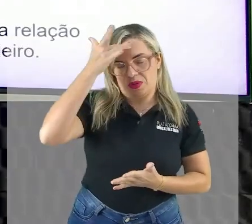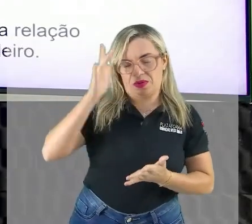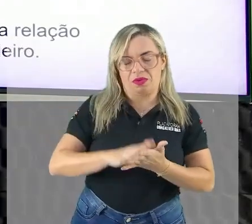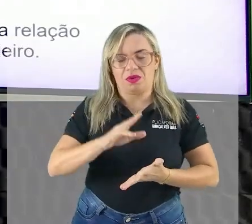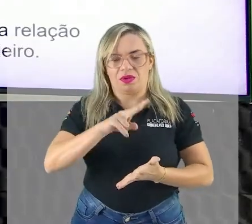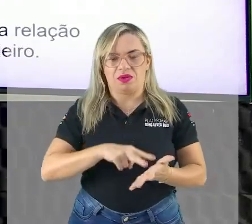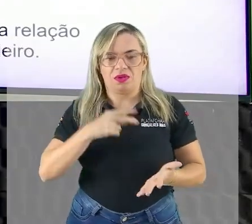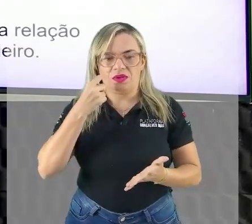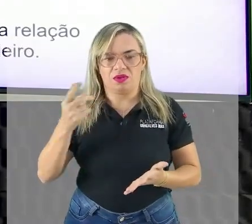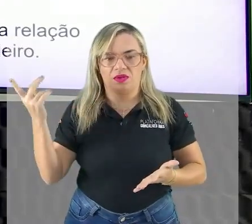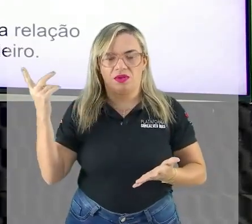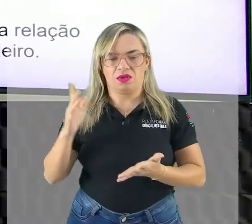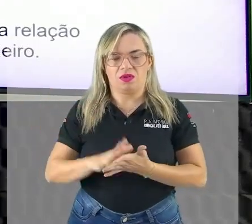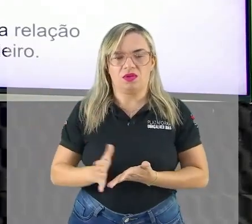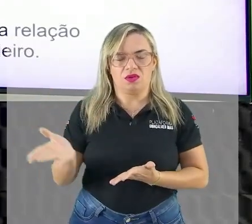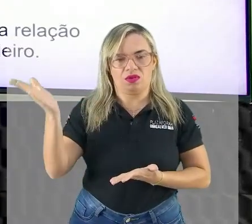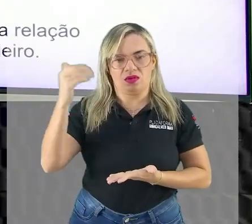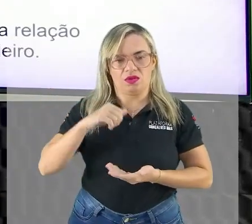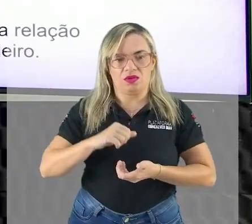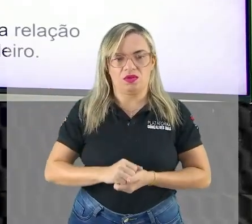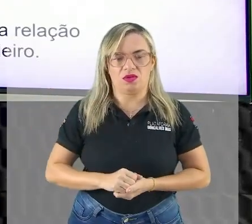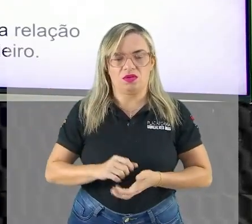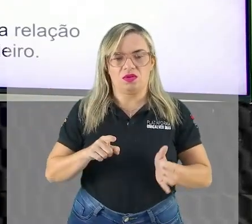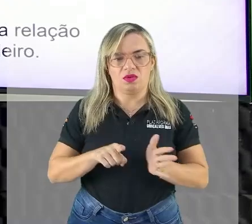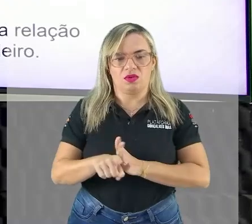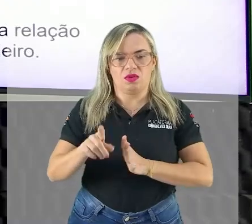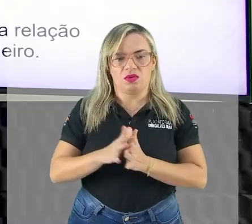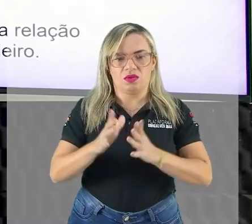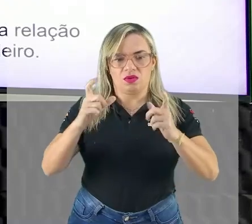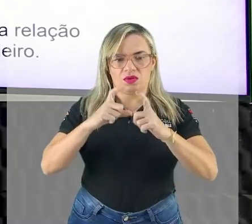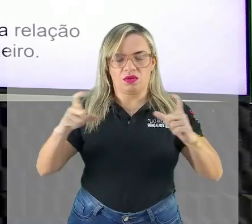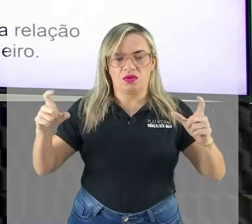texto. Com base nisso, a gente vem para o enunciado da questão.